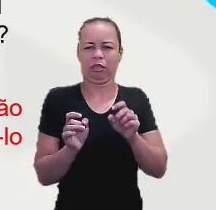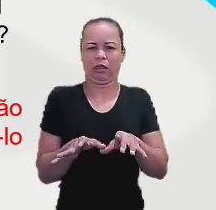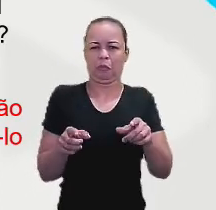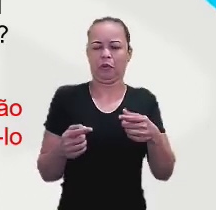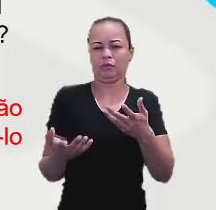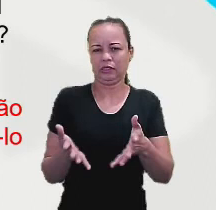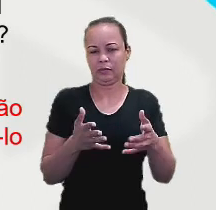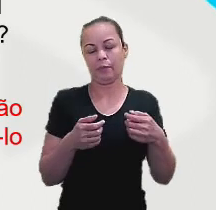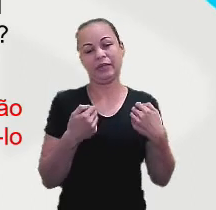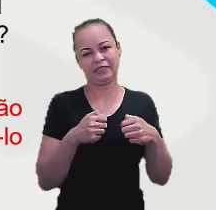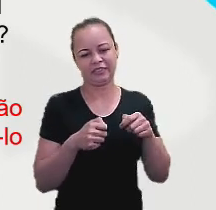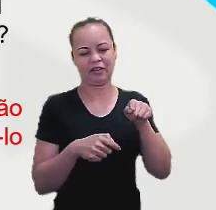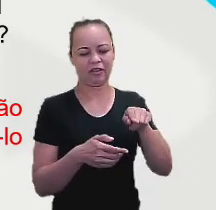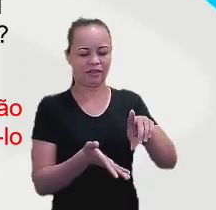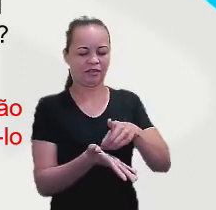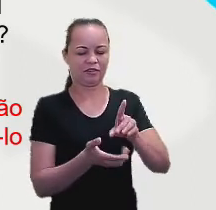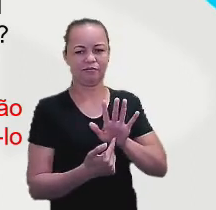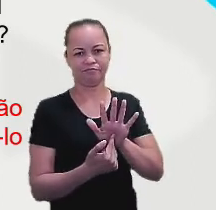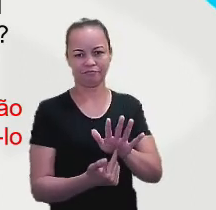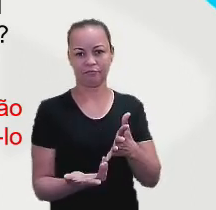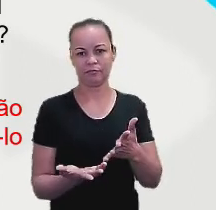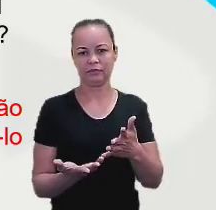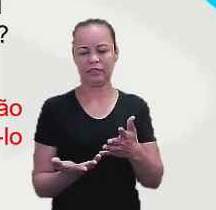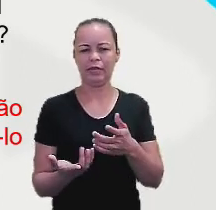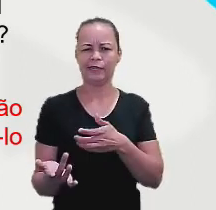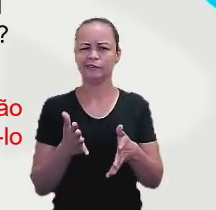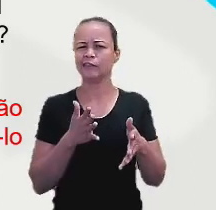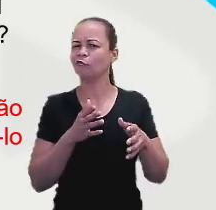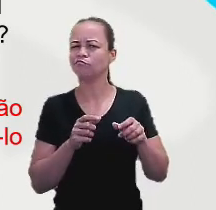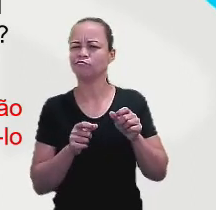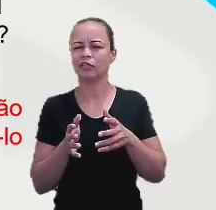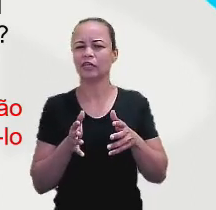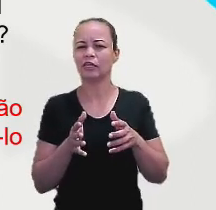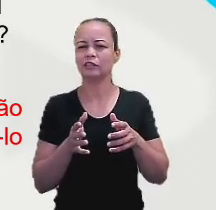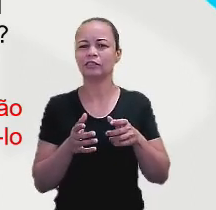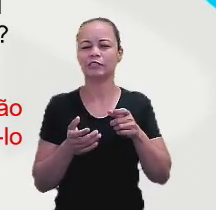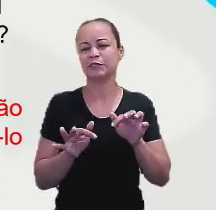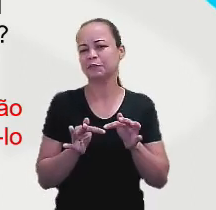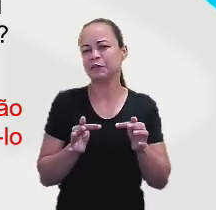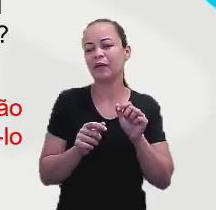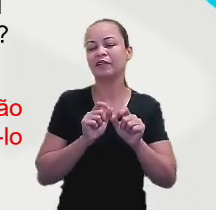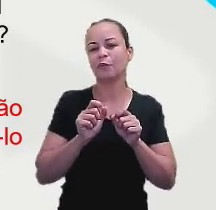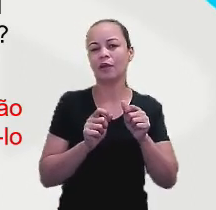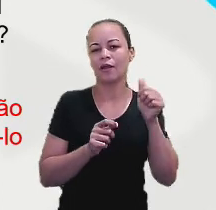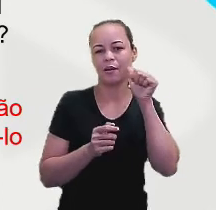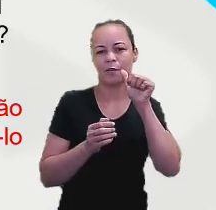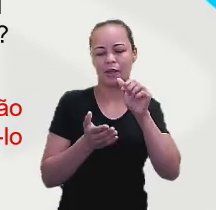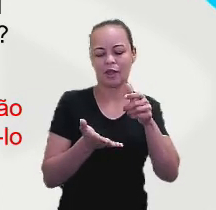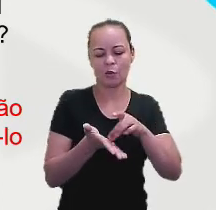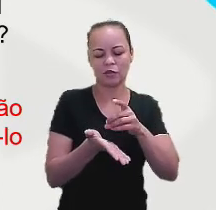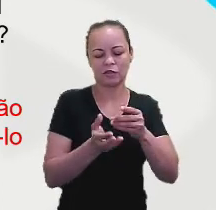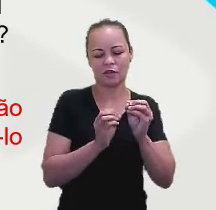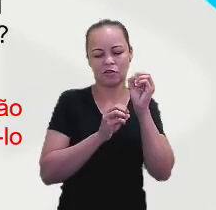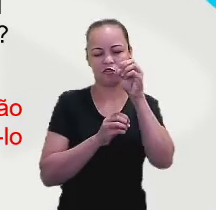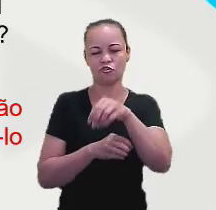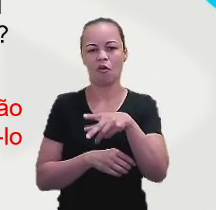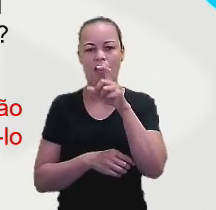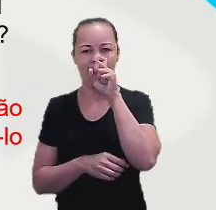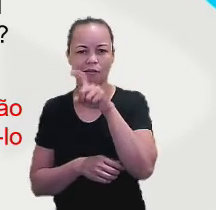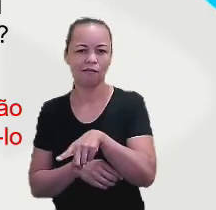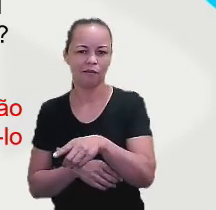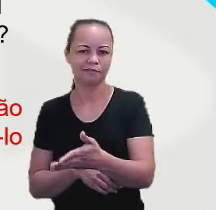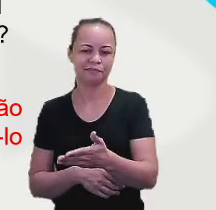no dicionário. Então, como houve essa contradição, simplesmente ela joga o dicionário no lixo. E aí, ó, na